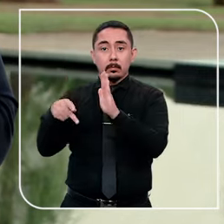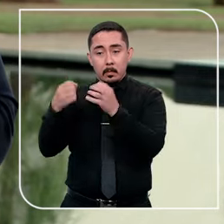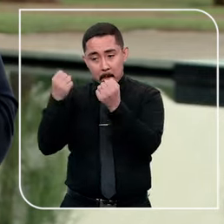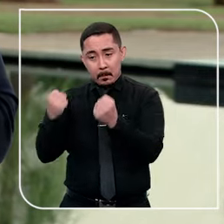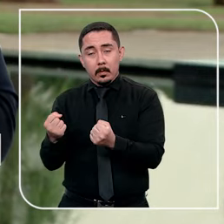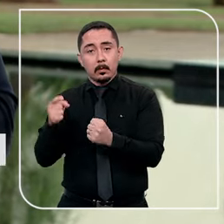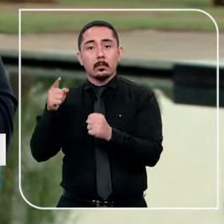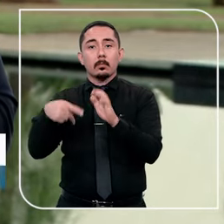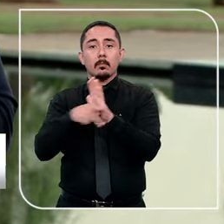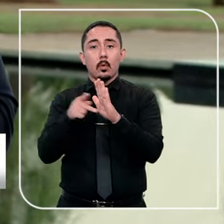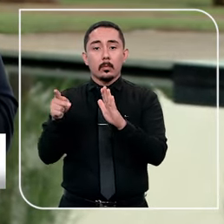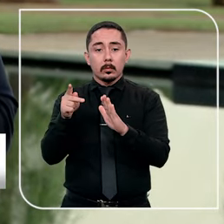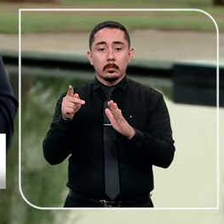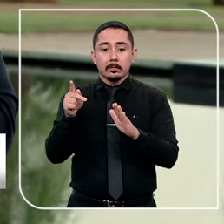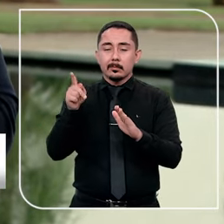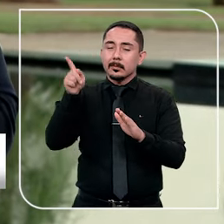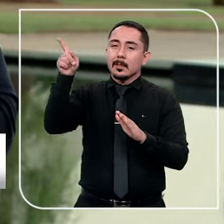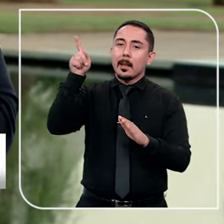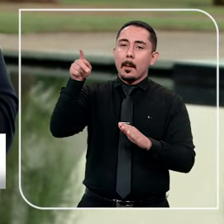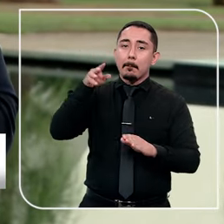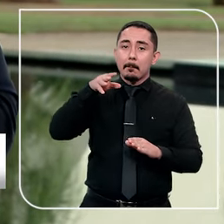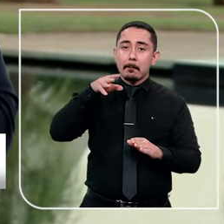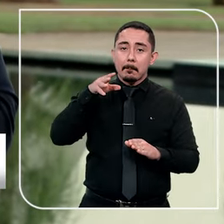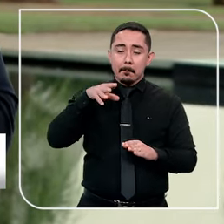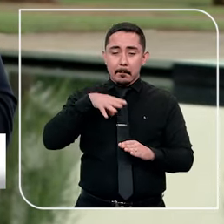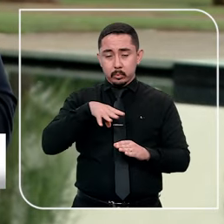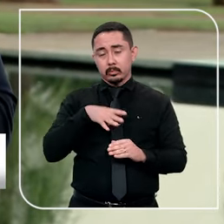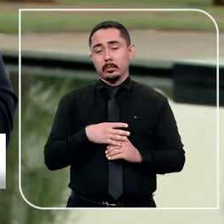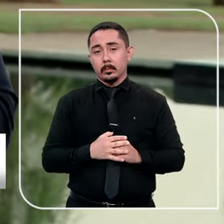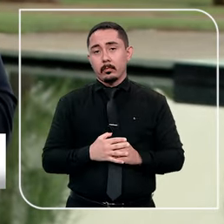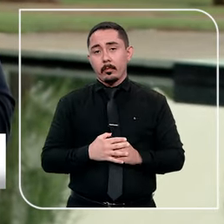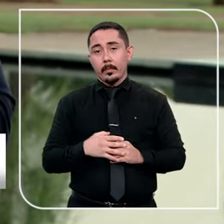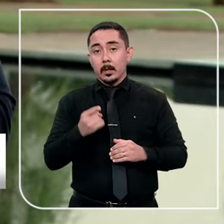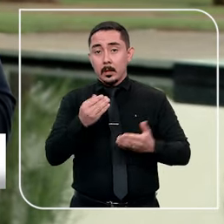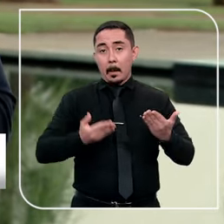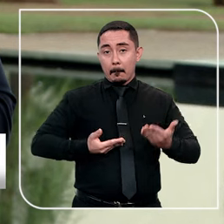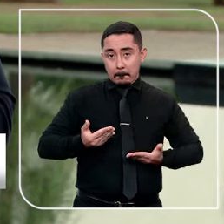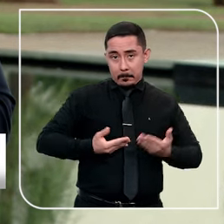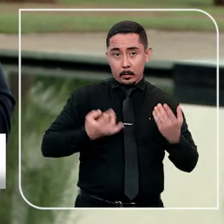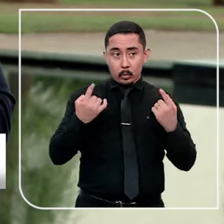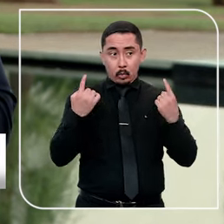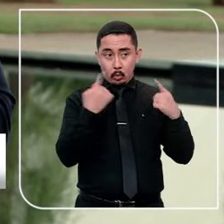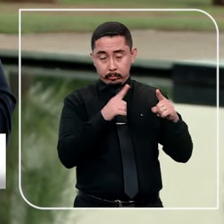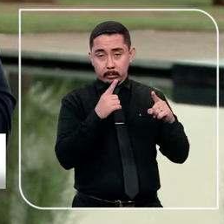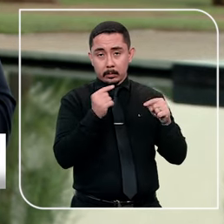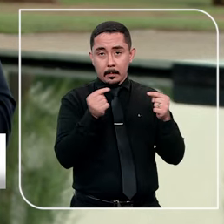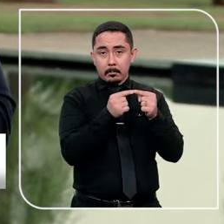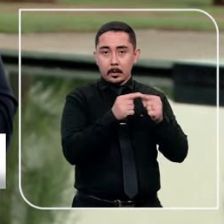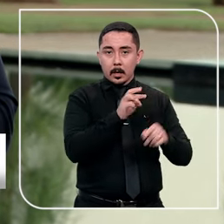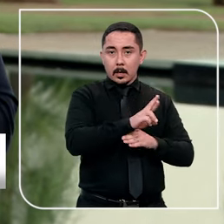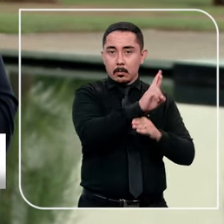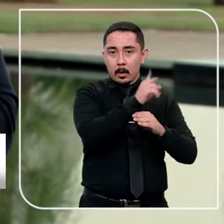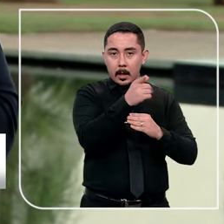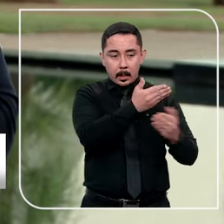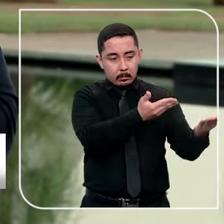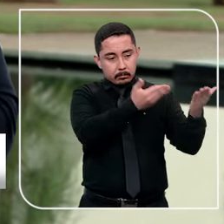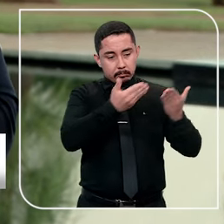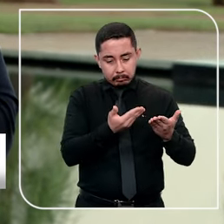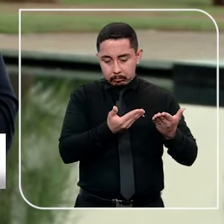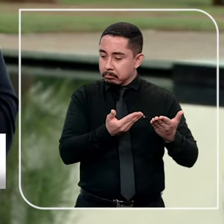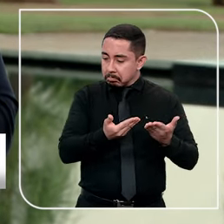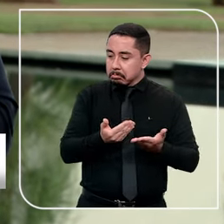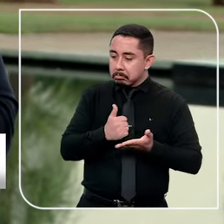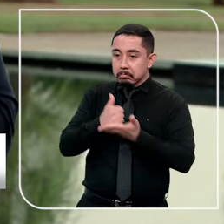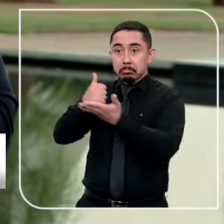em São Paulo com destino final a Lisboa em Portugal o funcionário acusado seria o responsável por